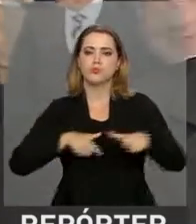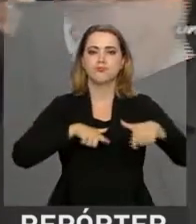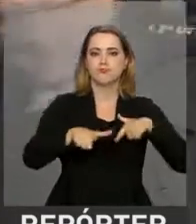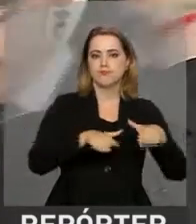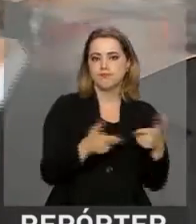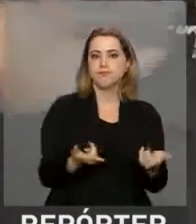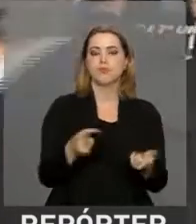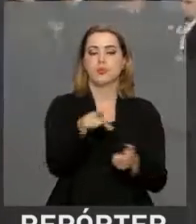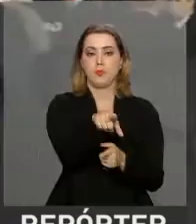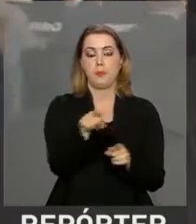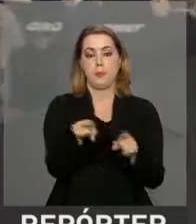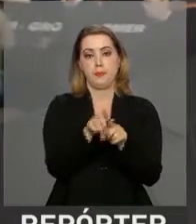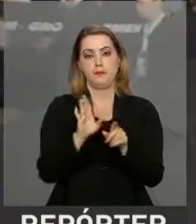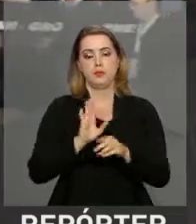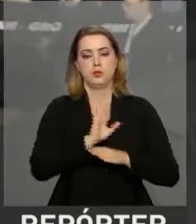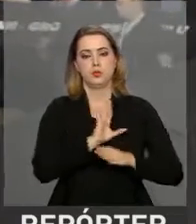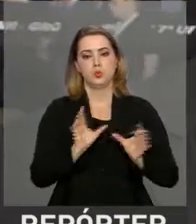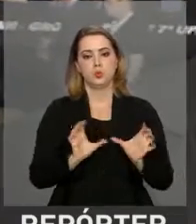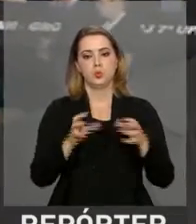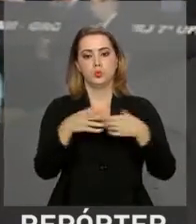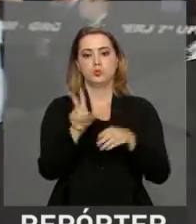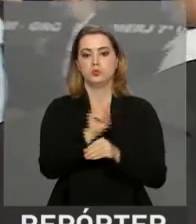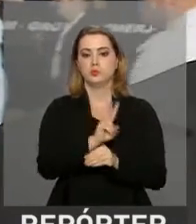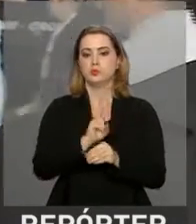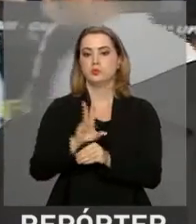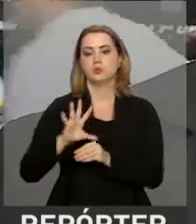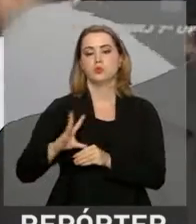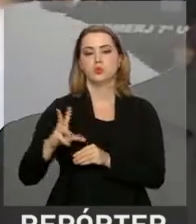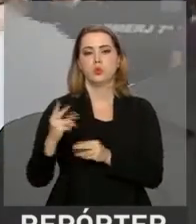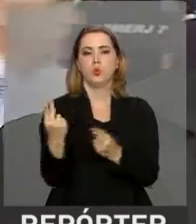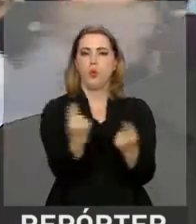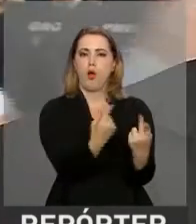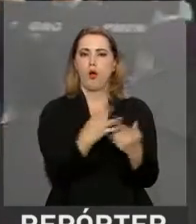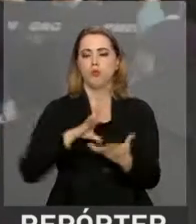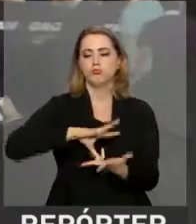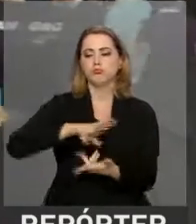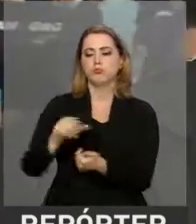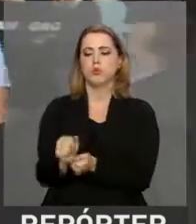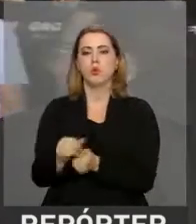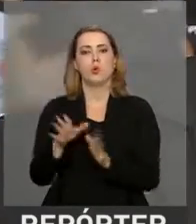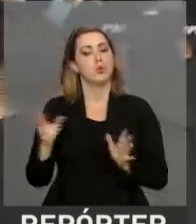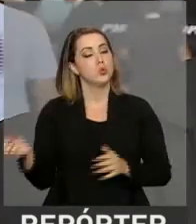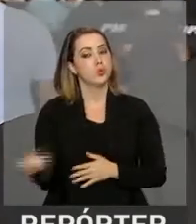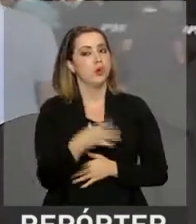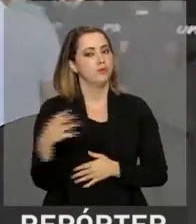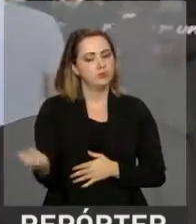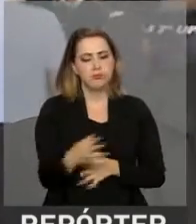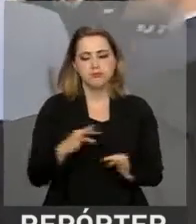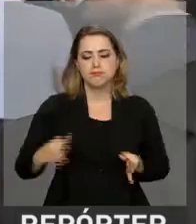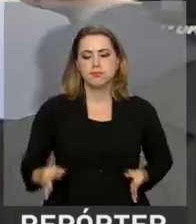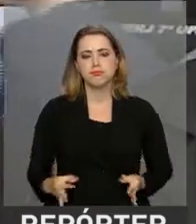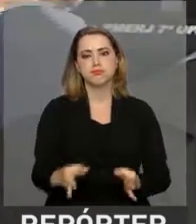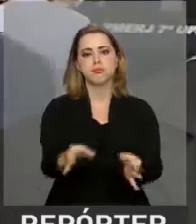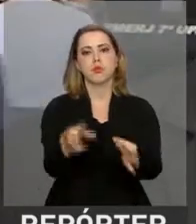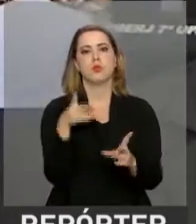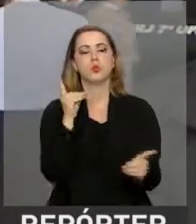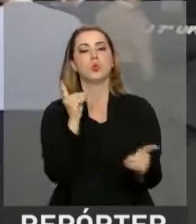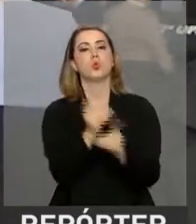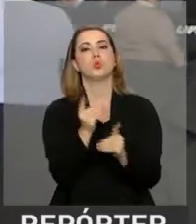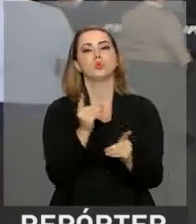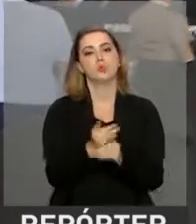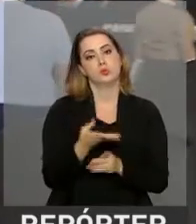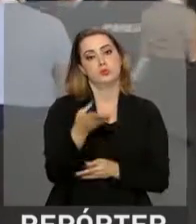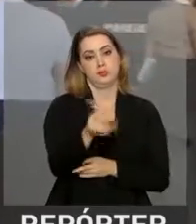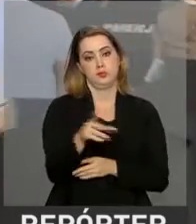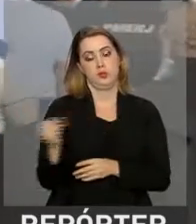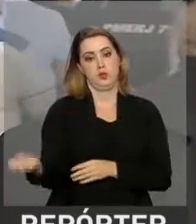Além disso, o setor de defesa, como é no mundo inteiro, é um setor que induz muito à inovação e induz muito à descoberta de novas